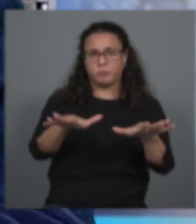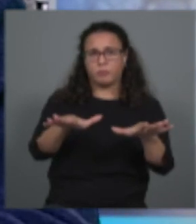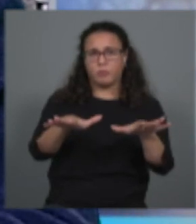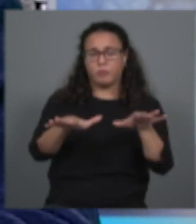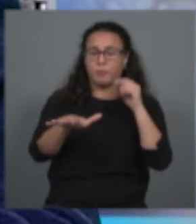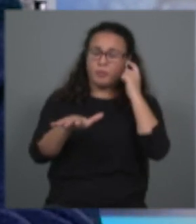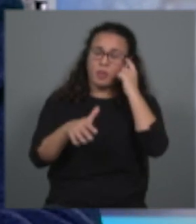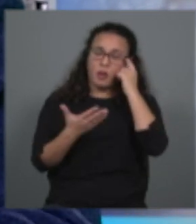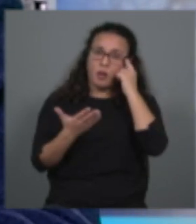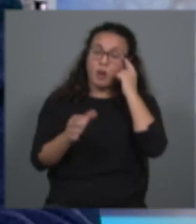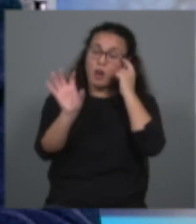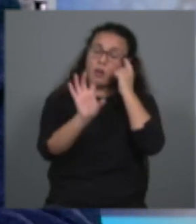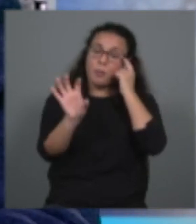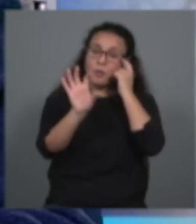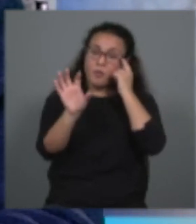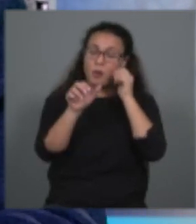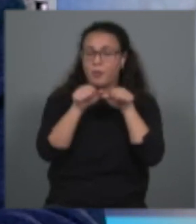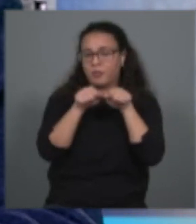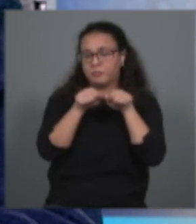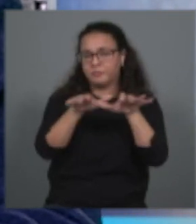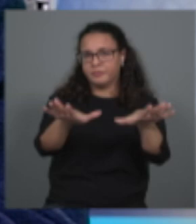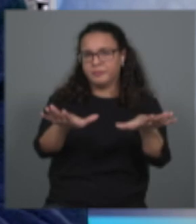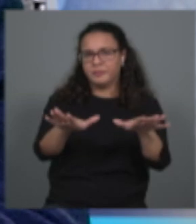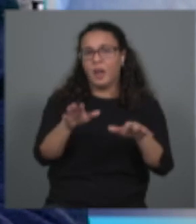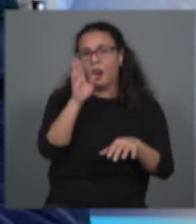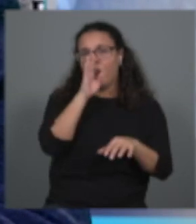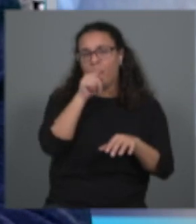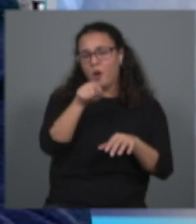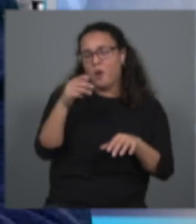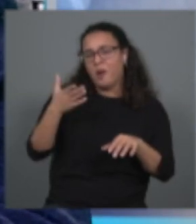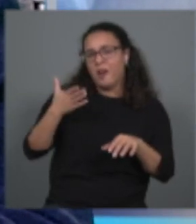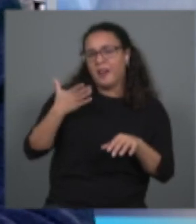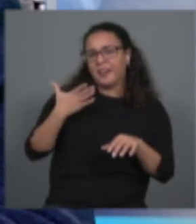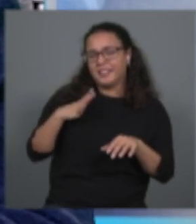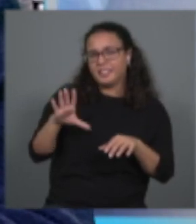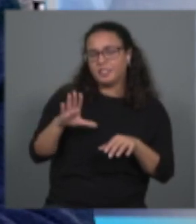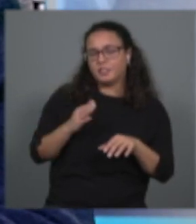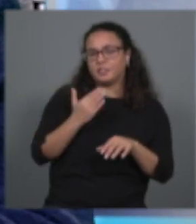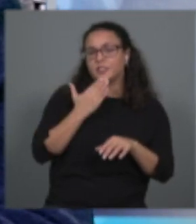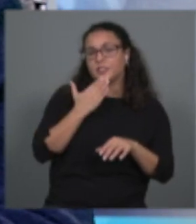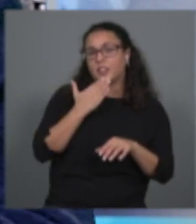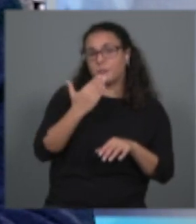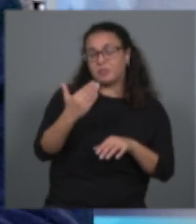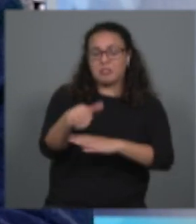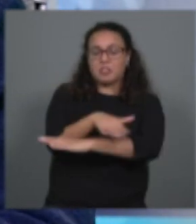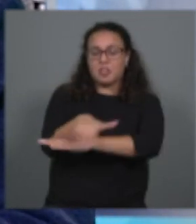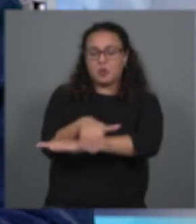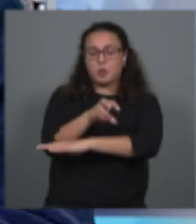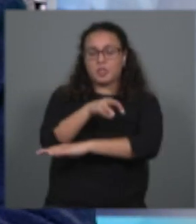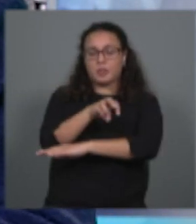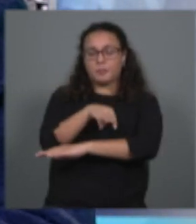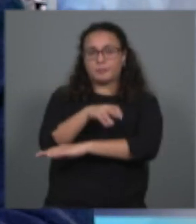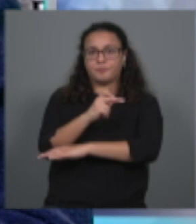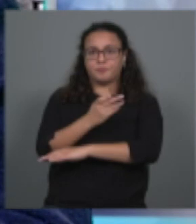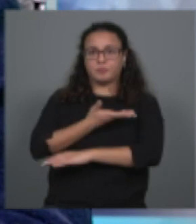a causa. E quem quiser é pedir para a causa, para a Rua da Madalena, e que foi